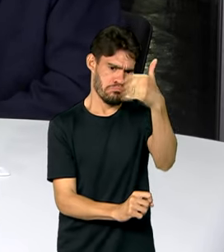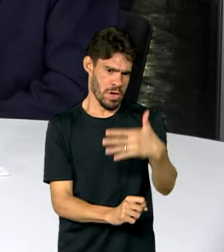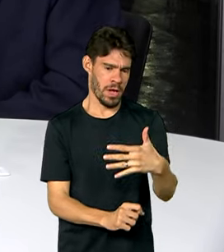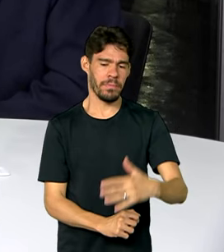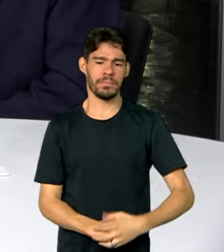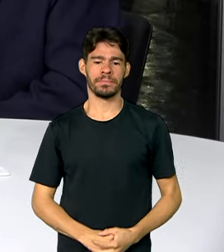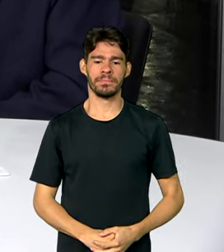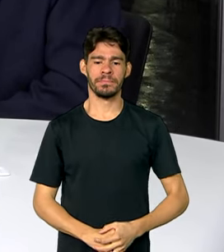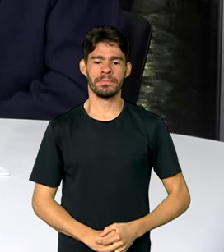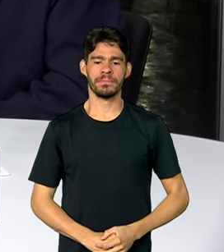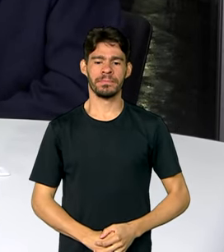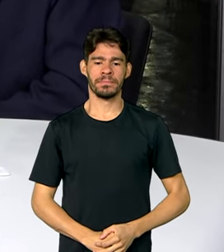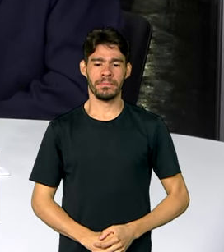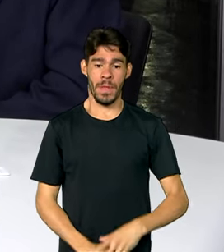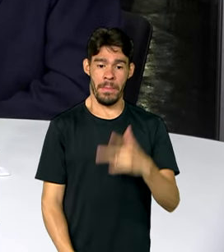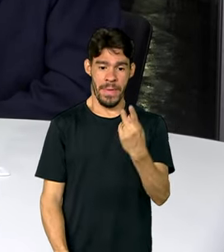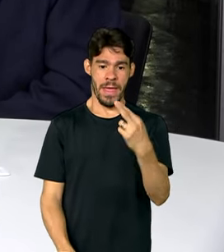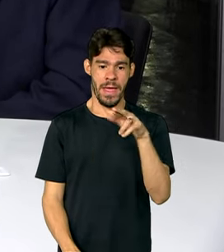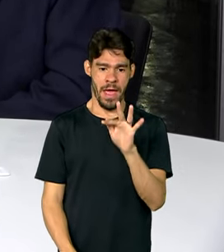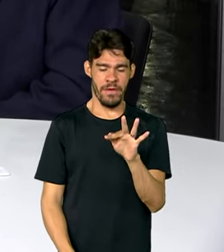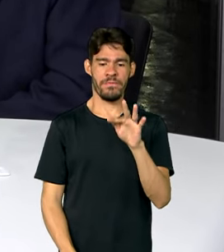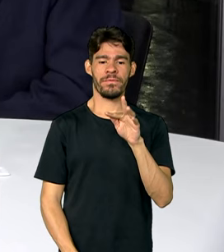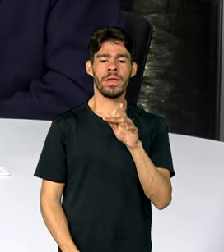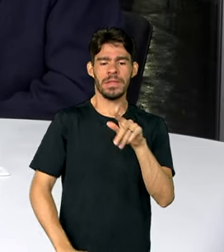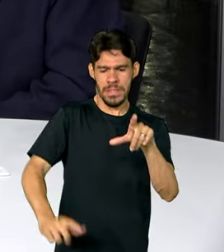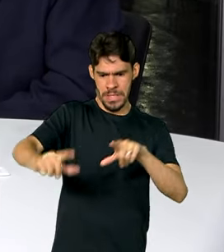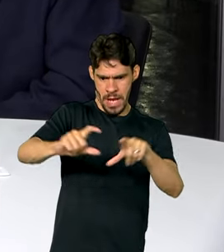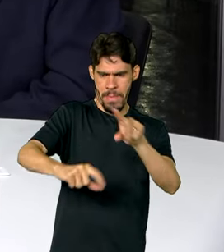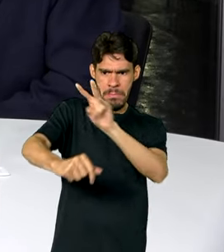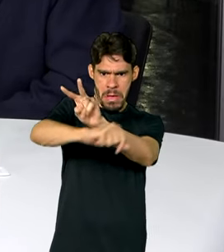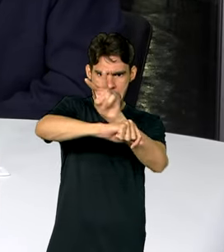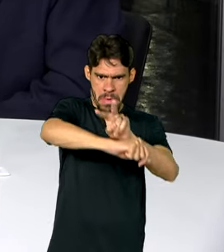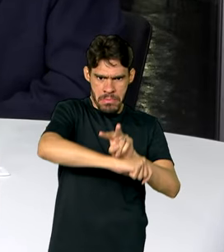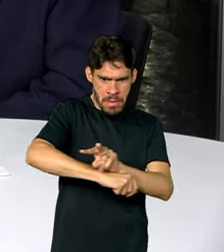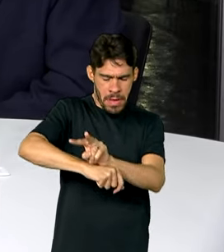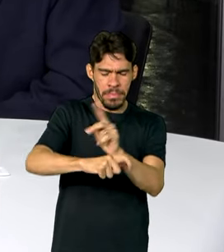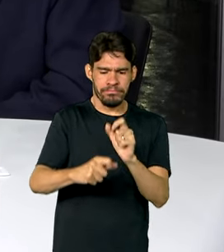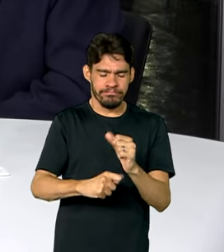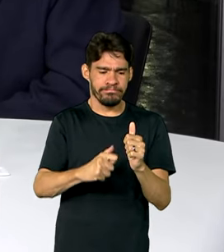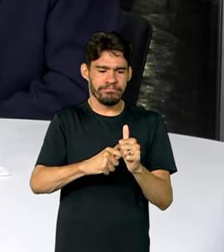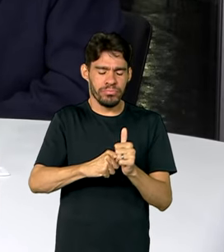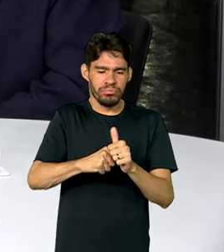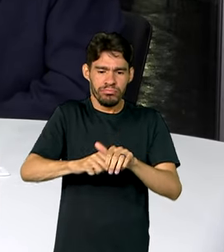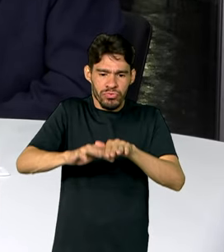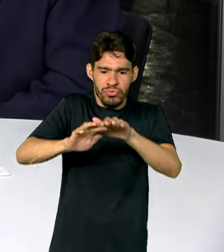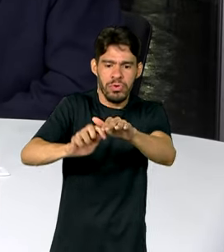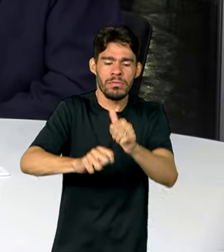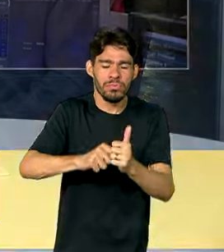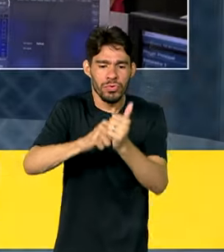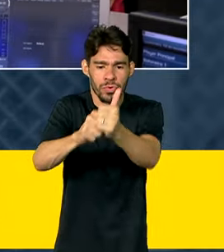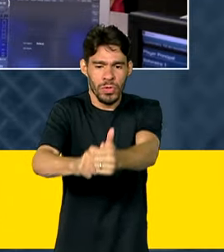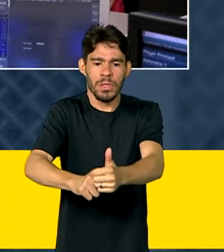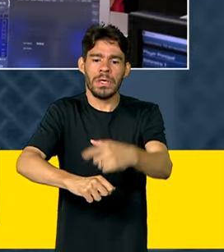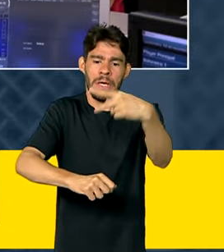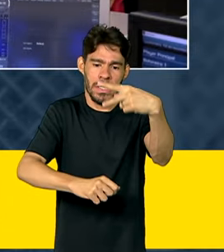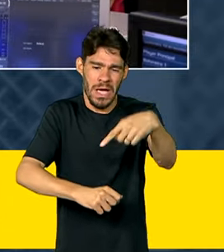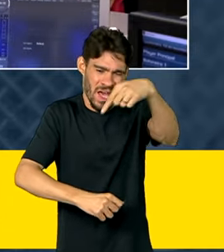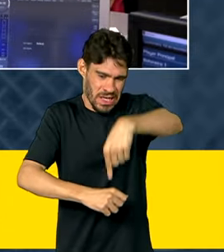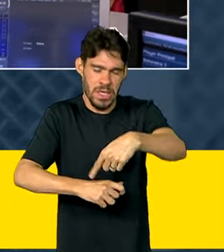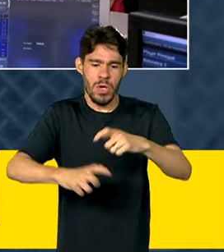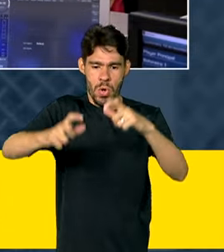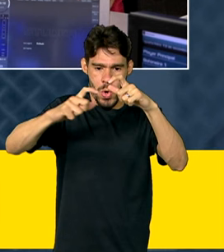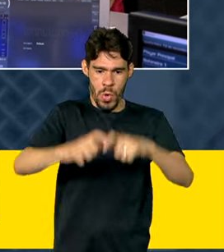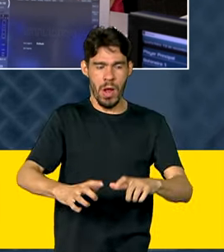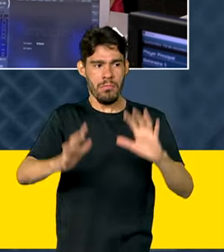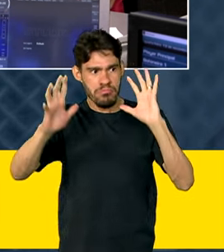disse sobre esse trabalho. A PRF vai atuar na escolta e batedor desse deslocamento dos chefes de Estado, tanto aqui do MAN, né, que é o local do